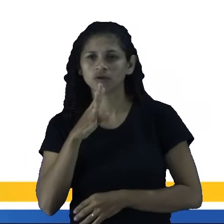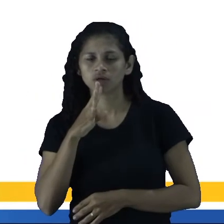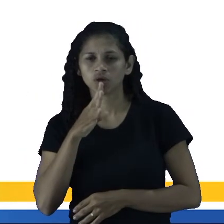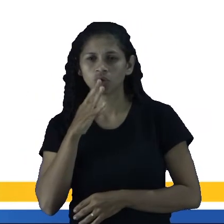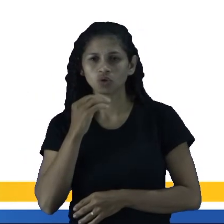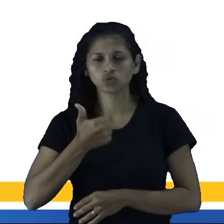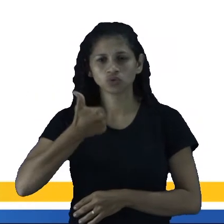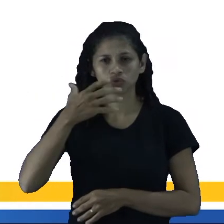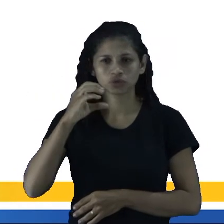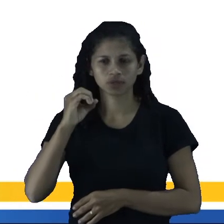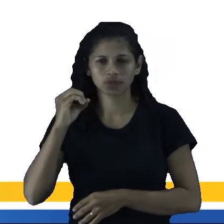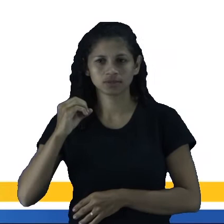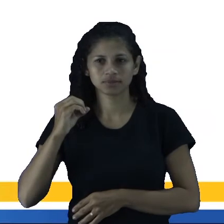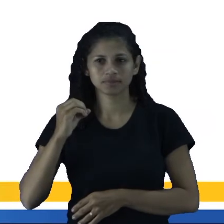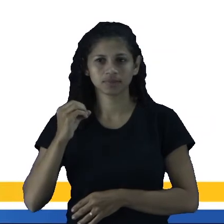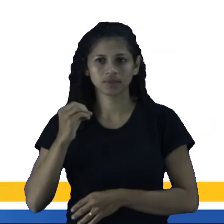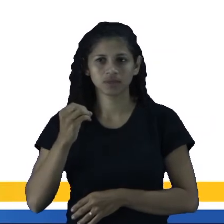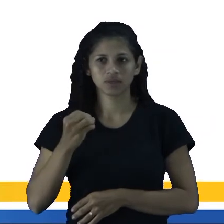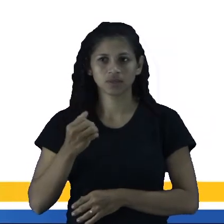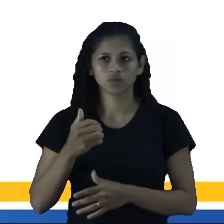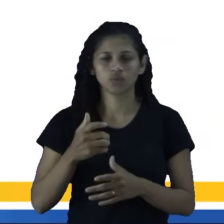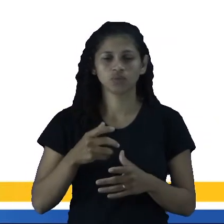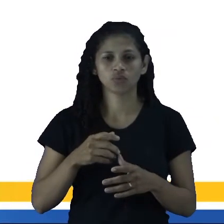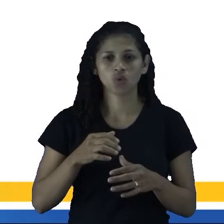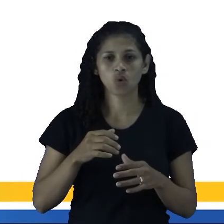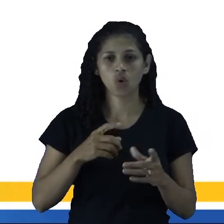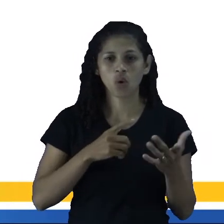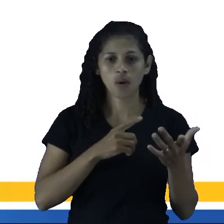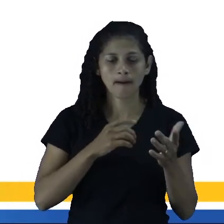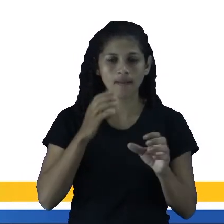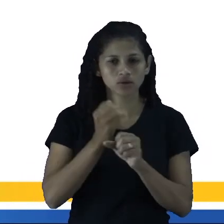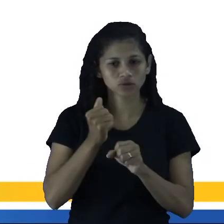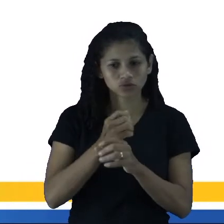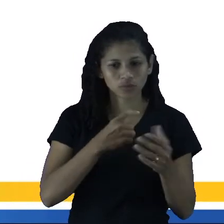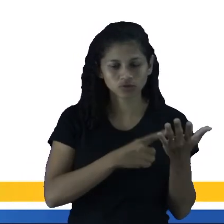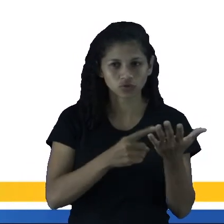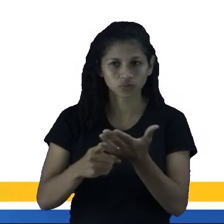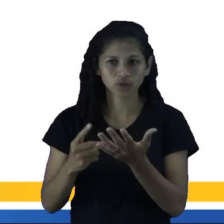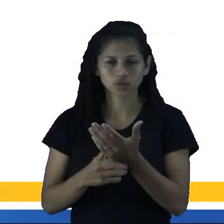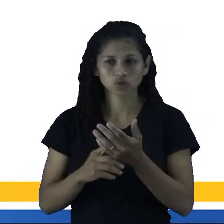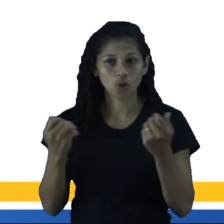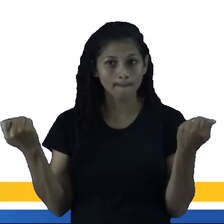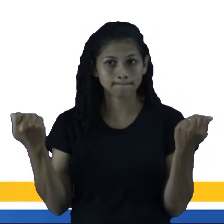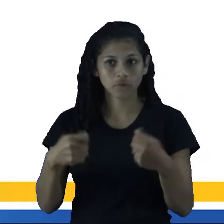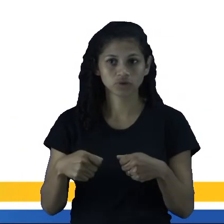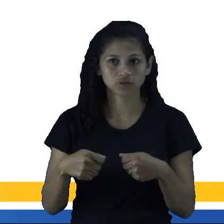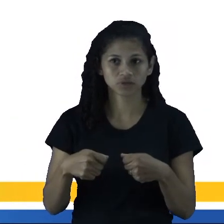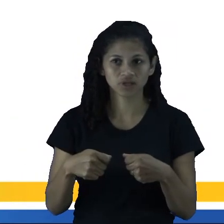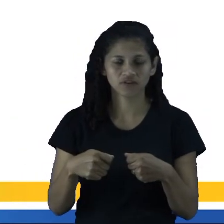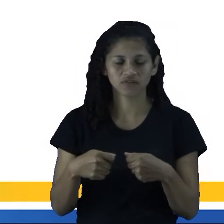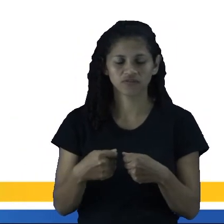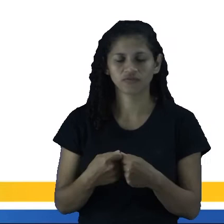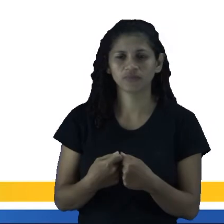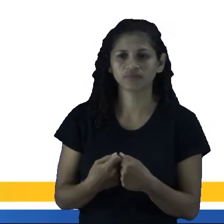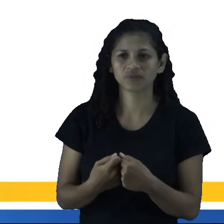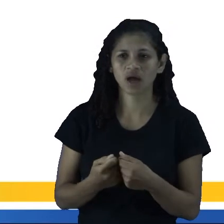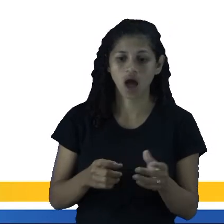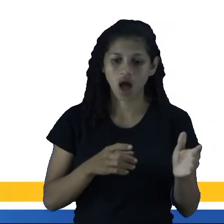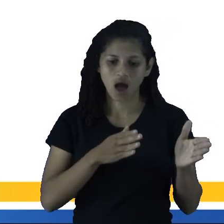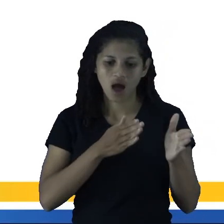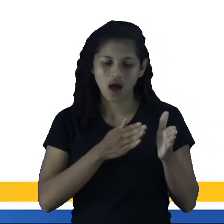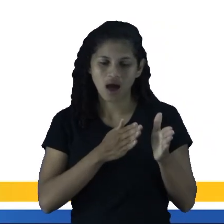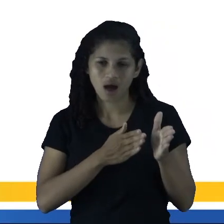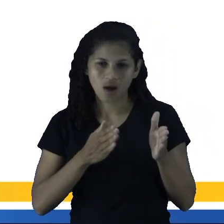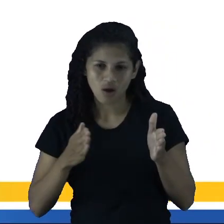primeiros colocados, calcule as combinações possíveis para o resultado do sorteio. Note que no resultado do sorteio a ordem não é